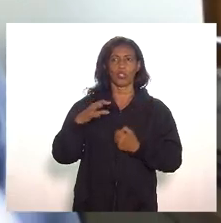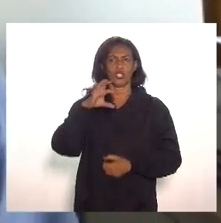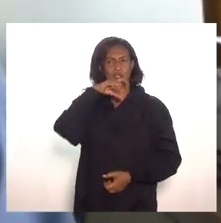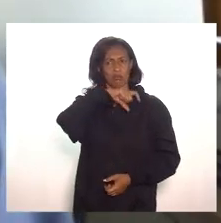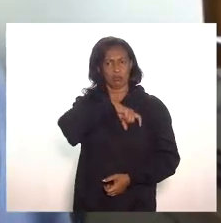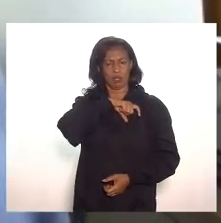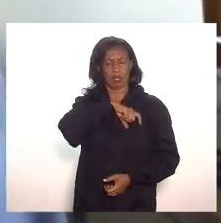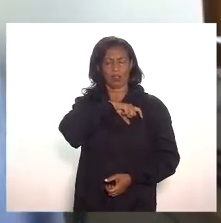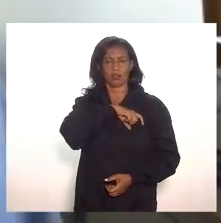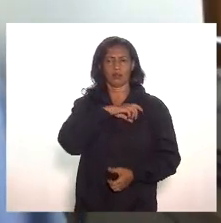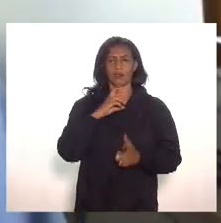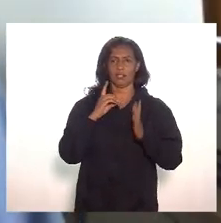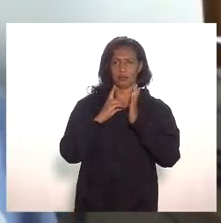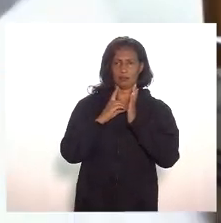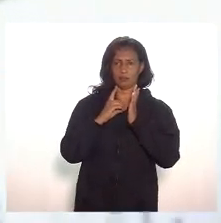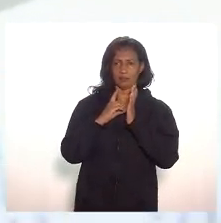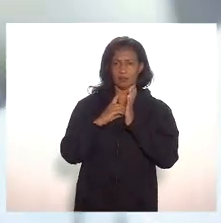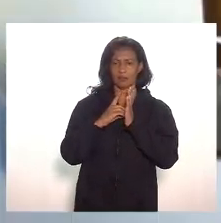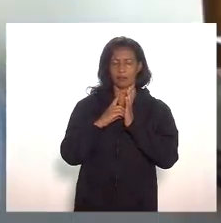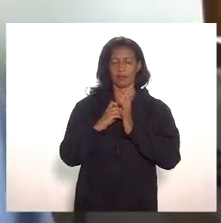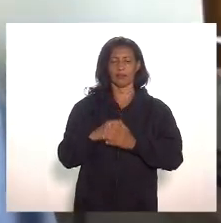habilitado, mediante